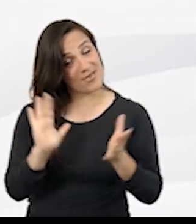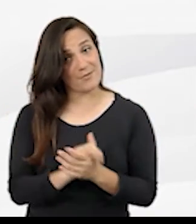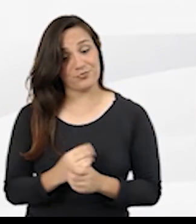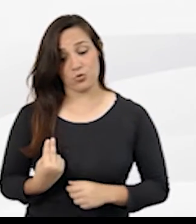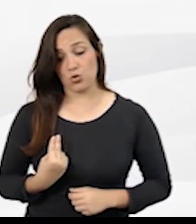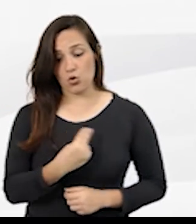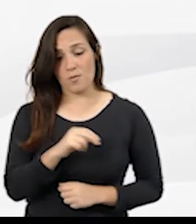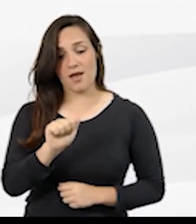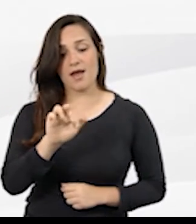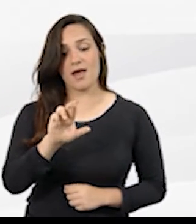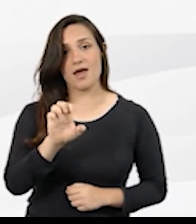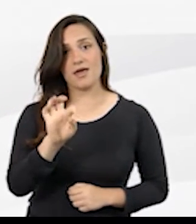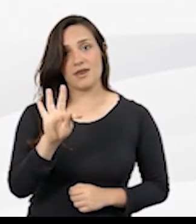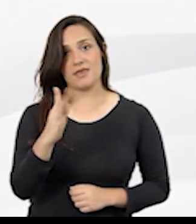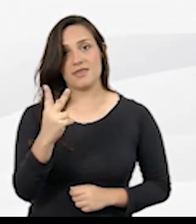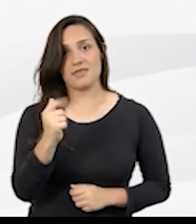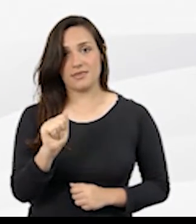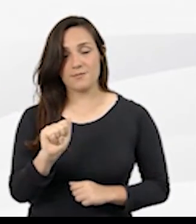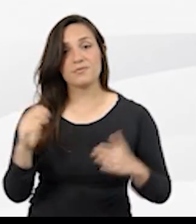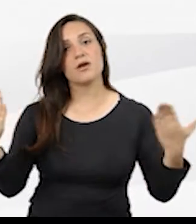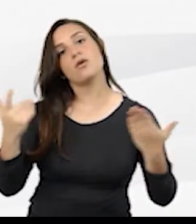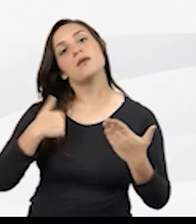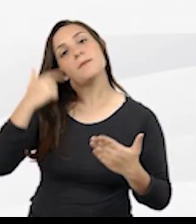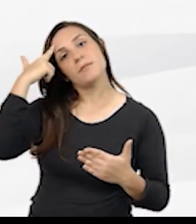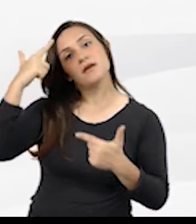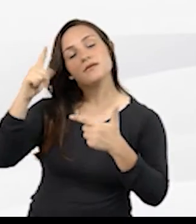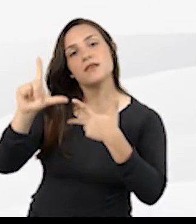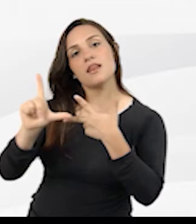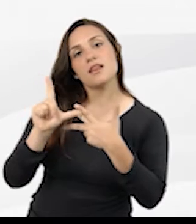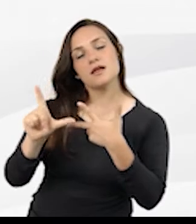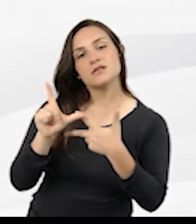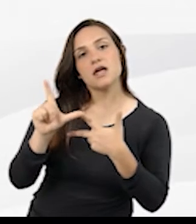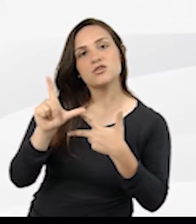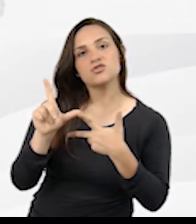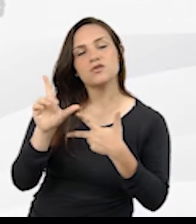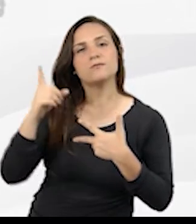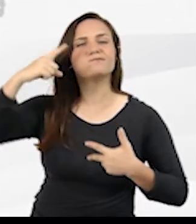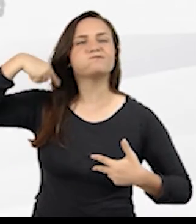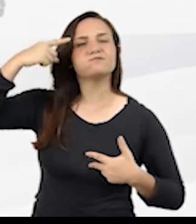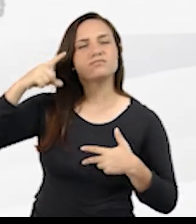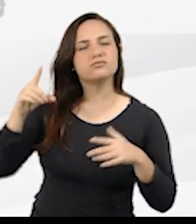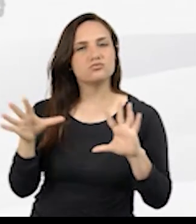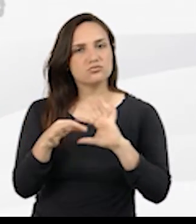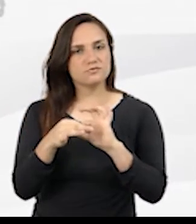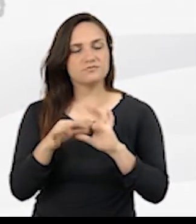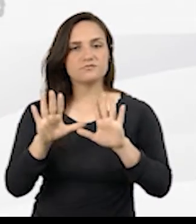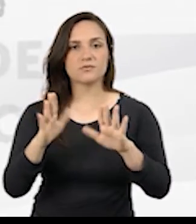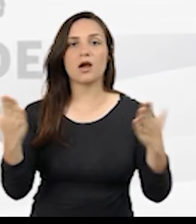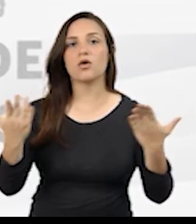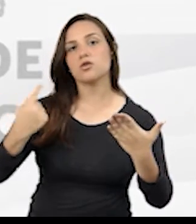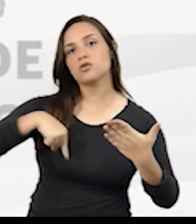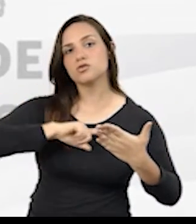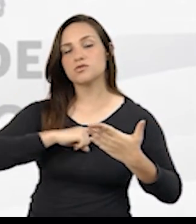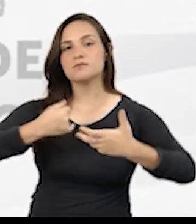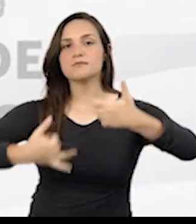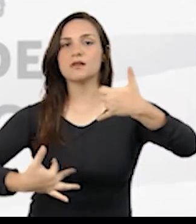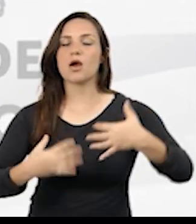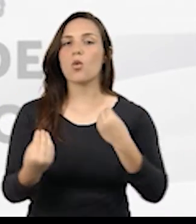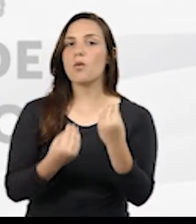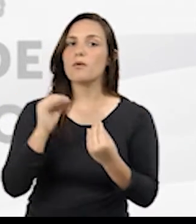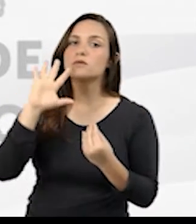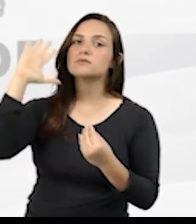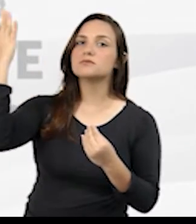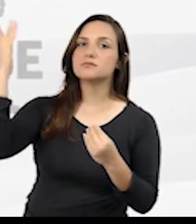Olá, eu sou Areta Muritiba e esse é o Pensando Direito Legislativo. Hoje vamos saber como acontece